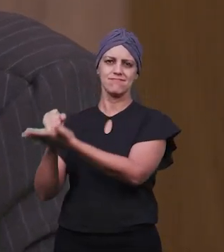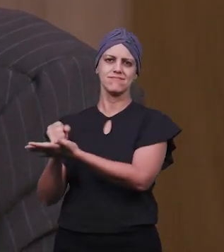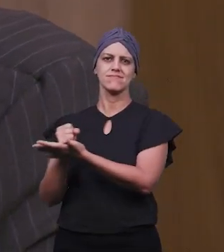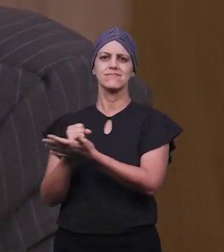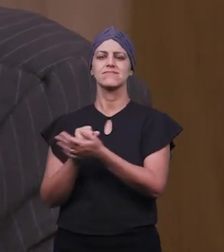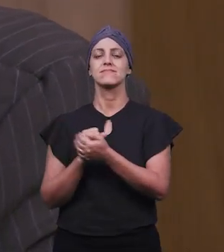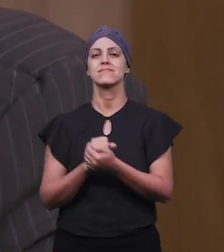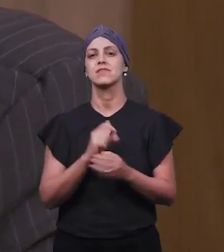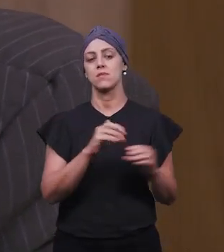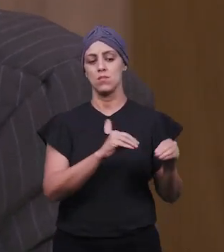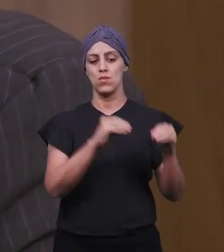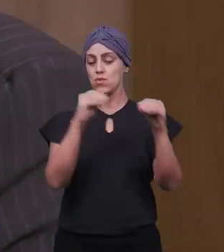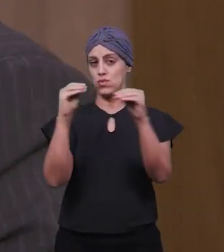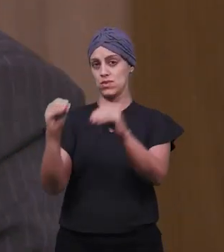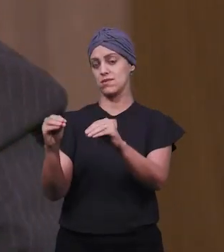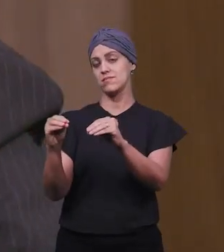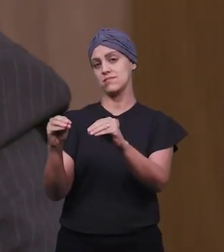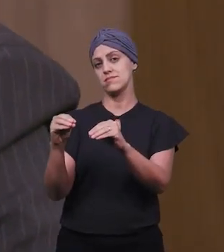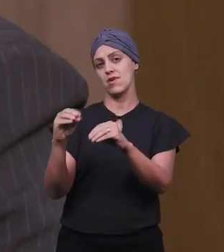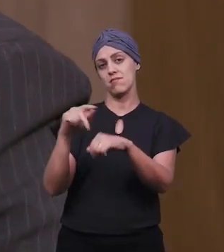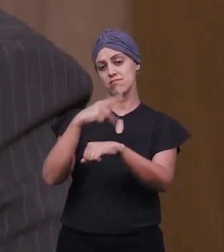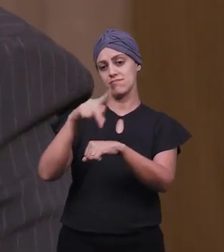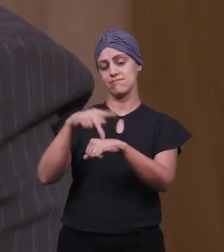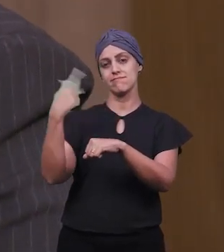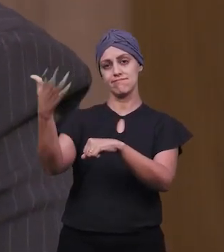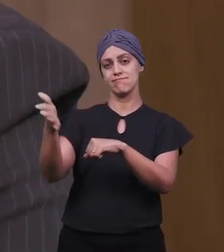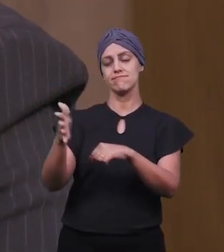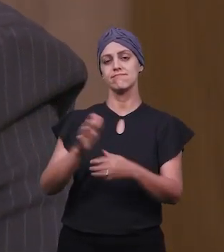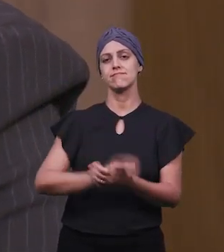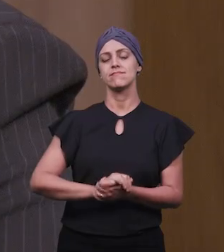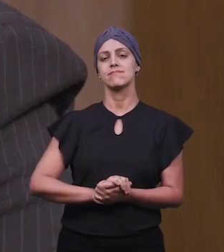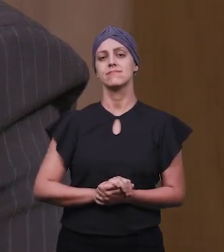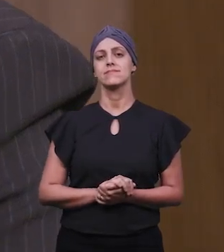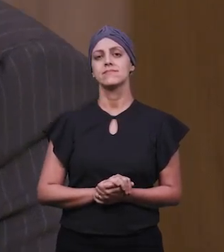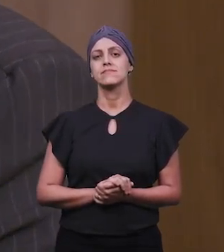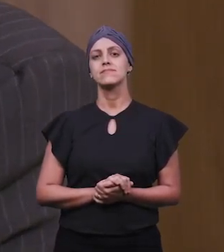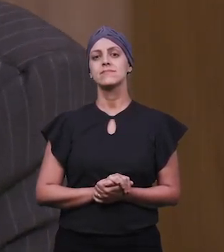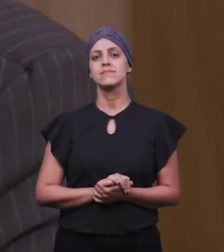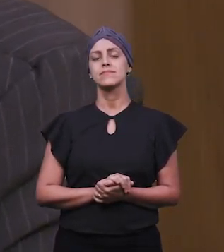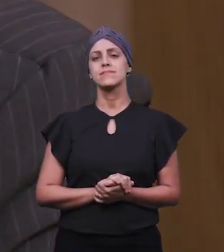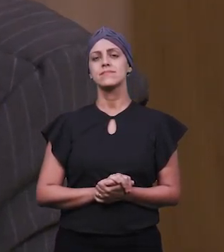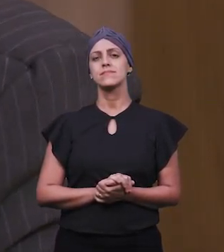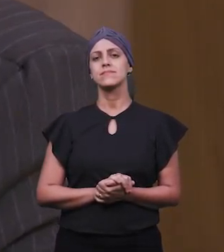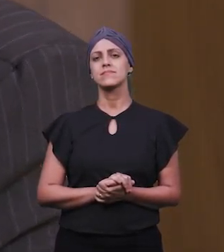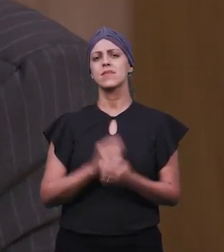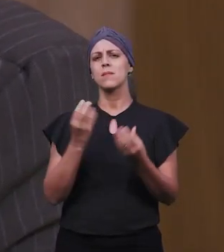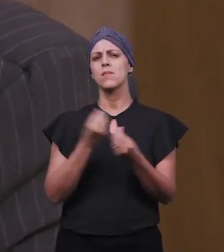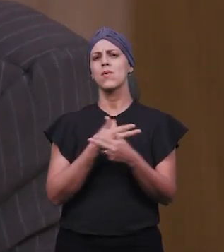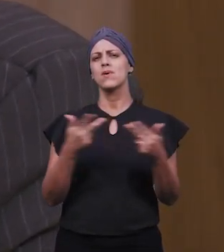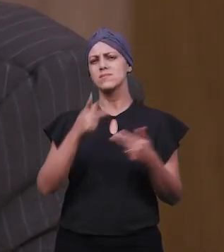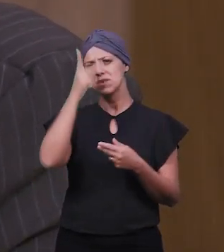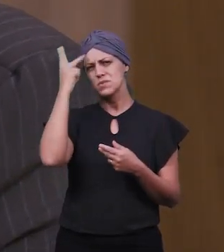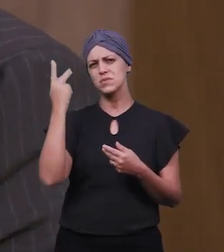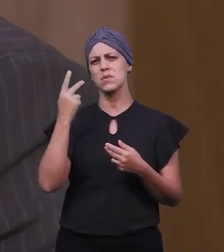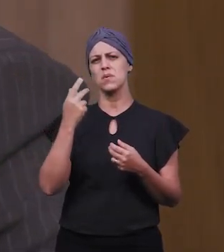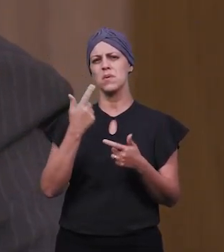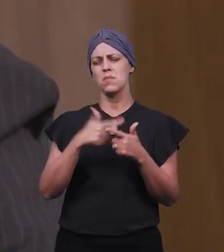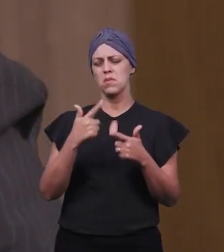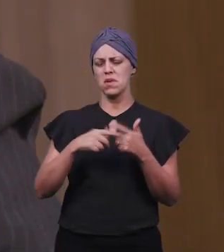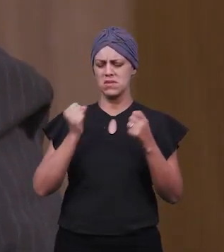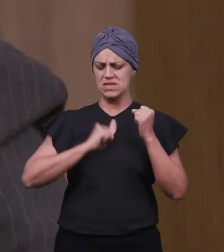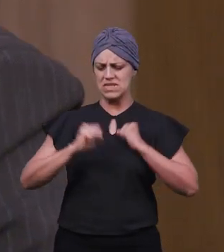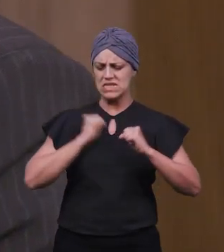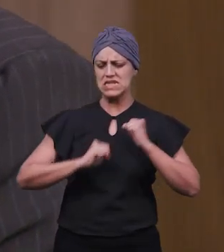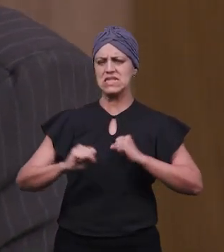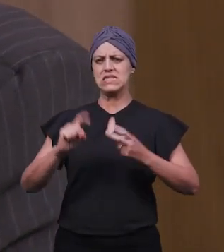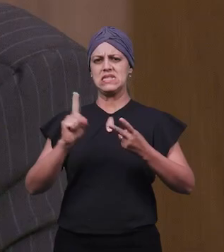do mundo que se mudam, né, vão morar fora, e nós atendemos muitos com problema de